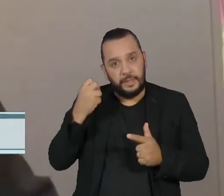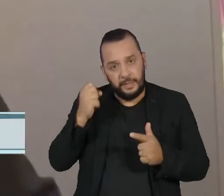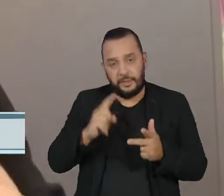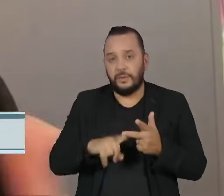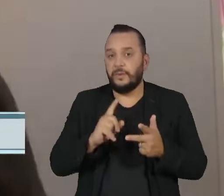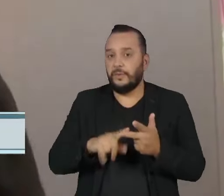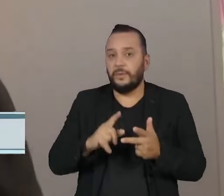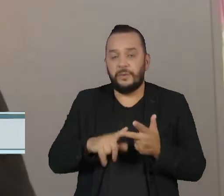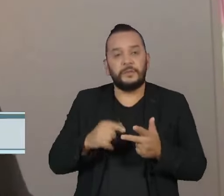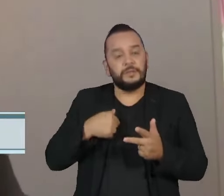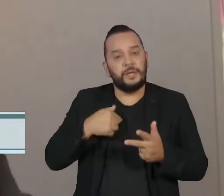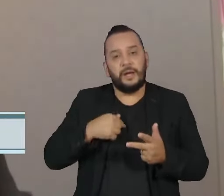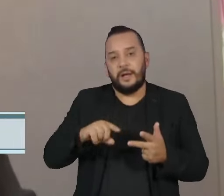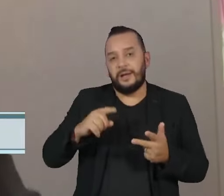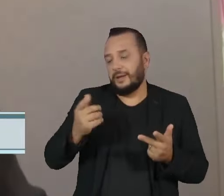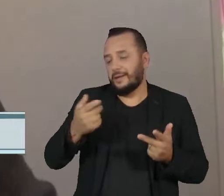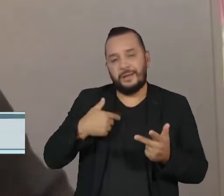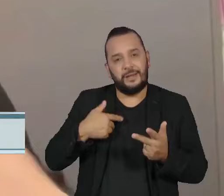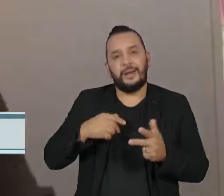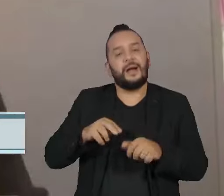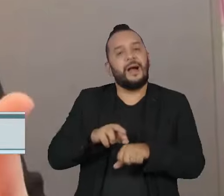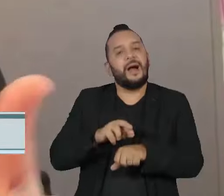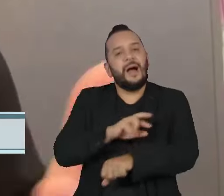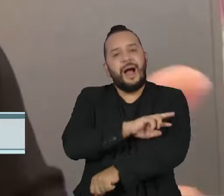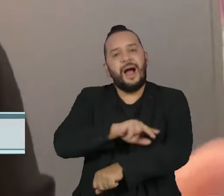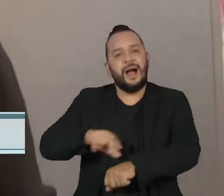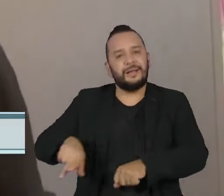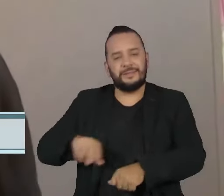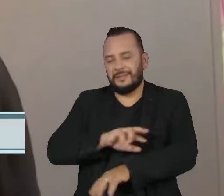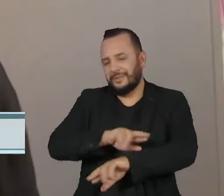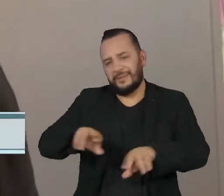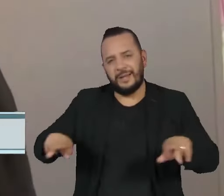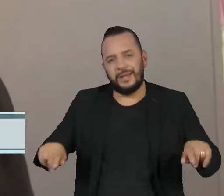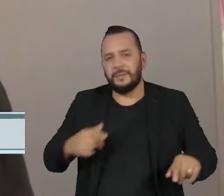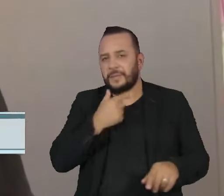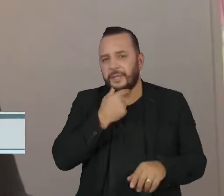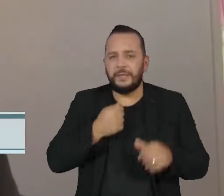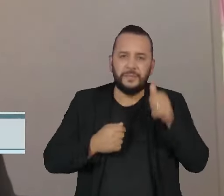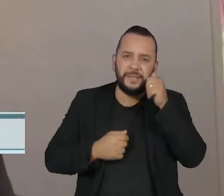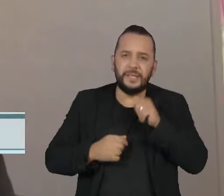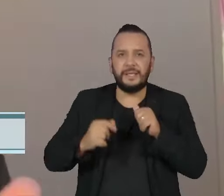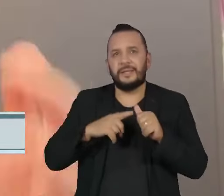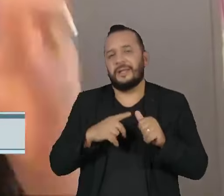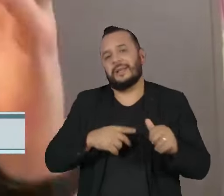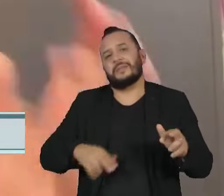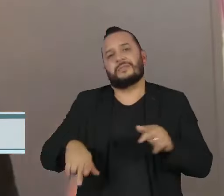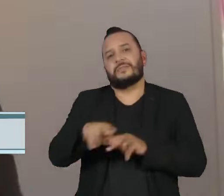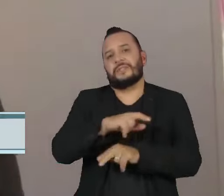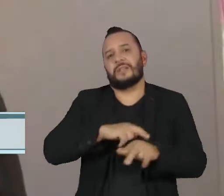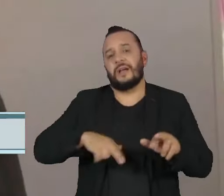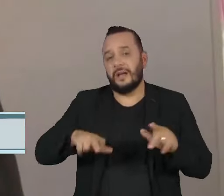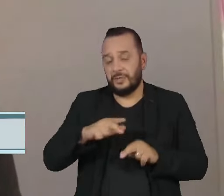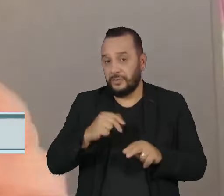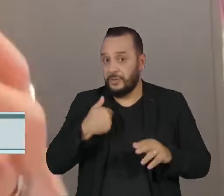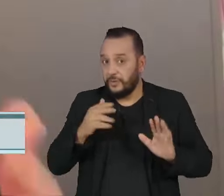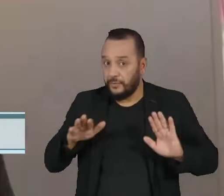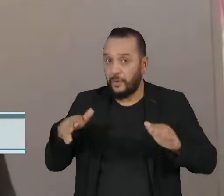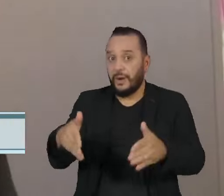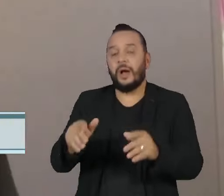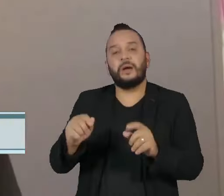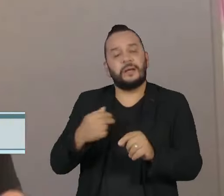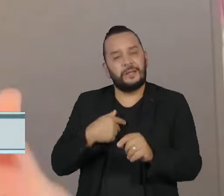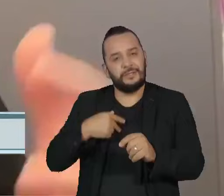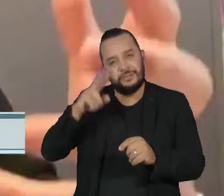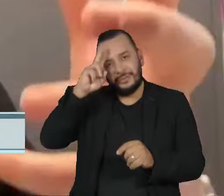personagens amarelos você tem que ter que menina menino tem que ter essa diversidade e claro Tem que focar numa história boa de